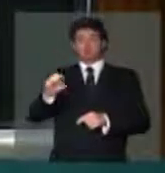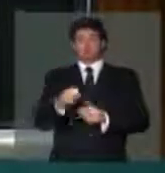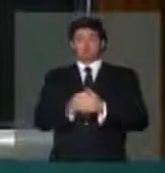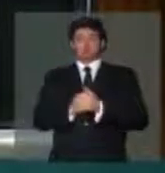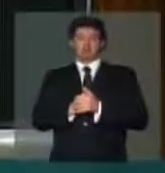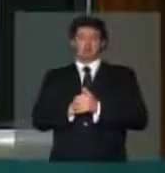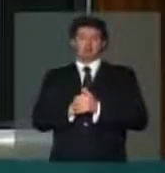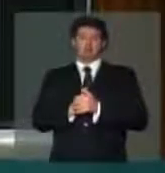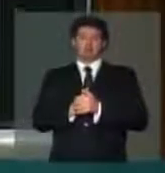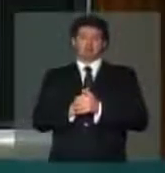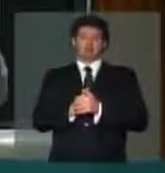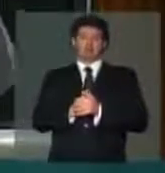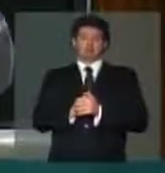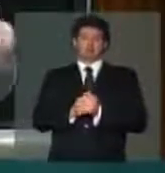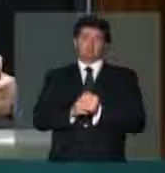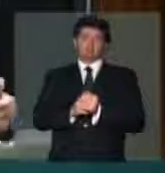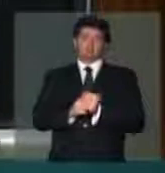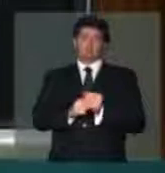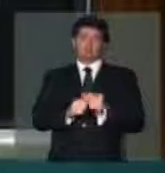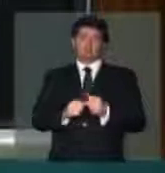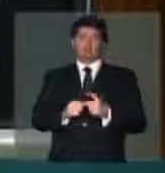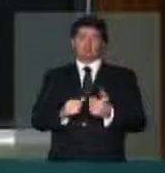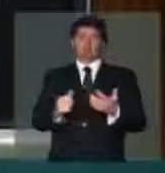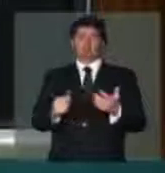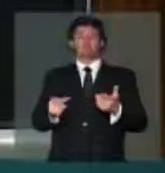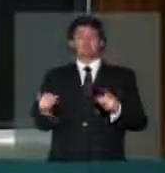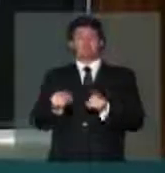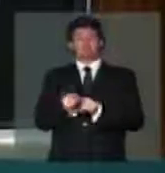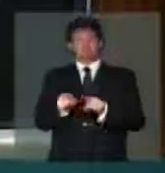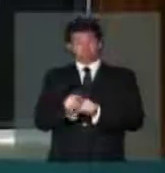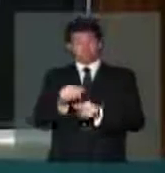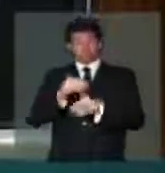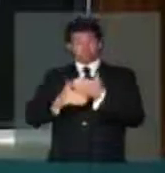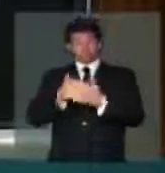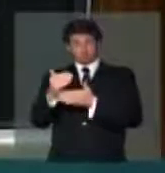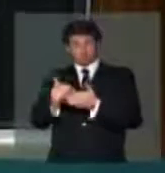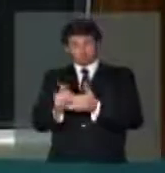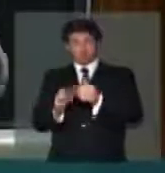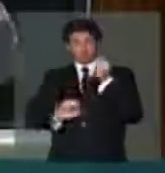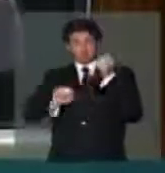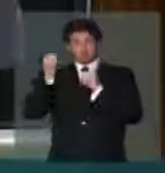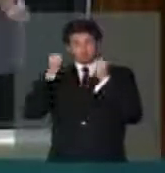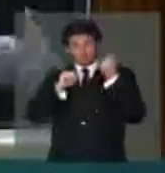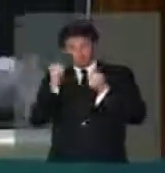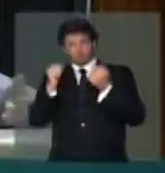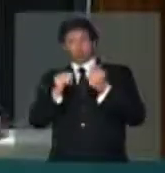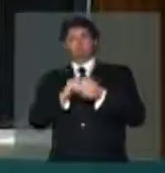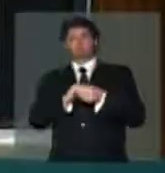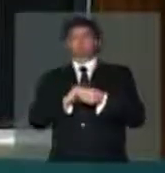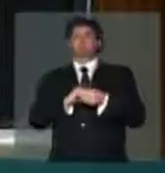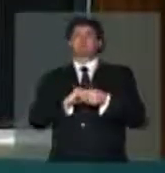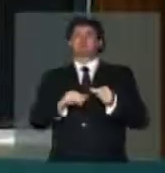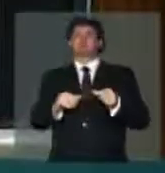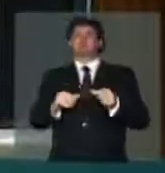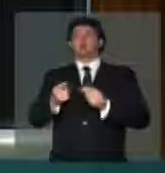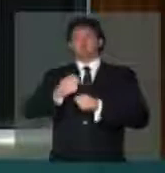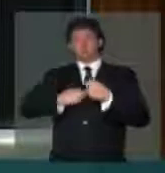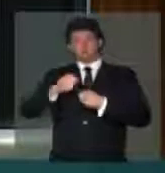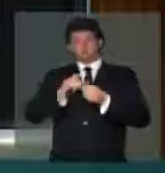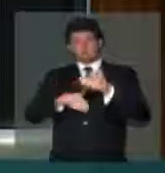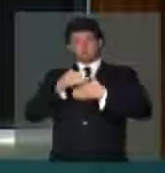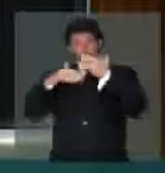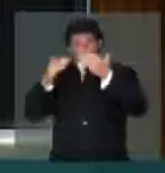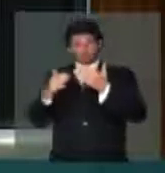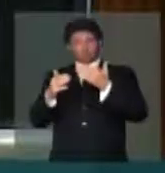muito importante para o Nordeste, principalmente para o desenvolvimento industrial, desenvolvimento